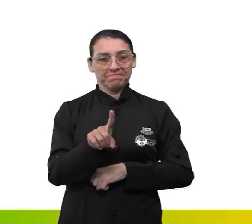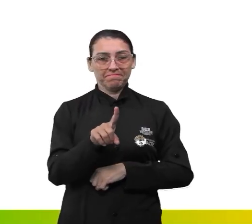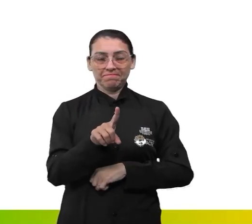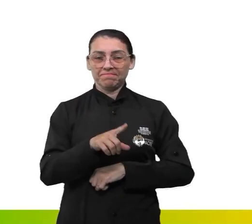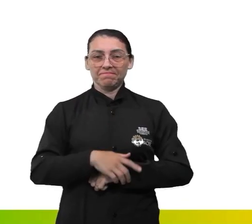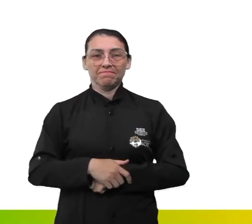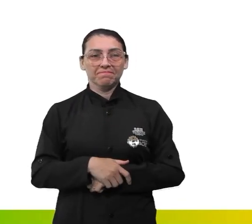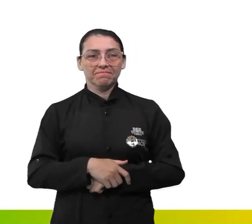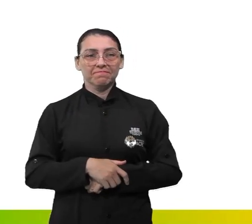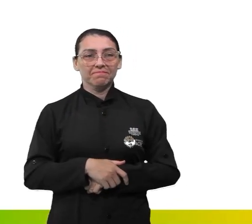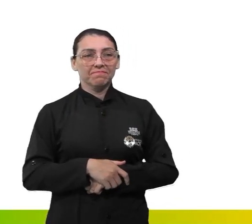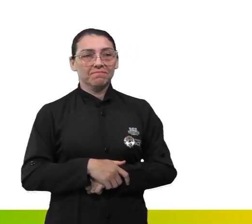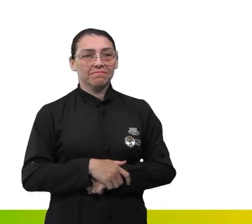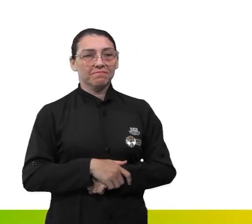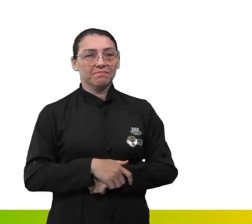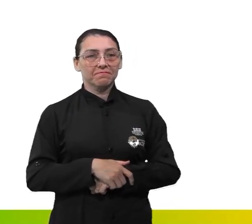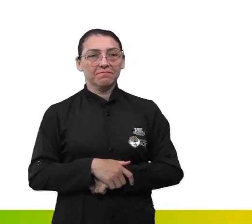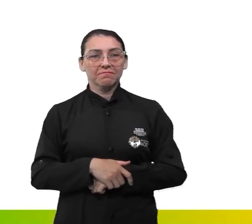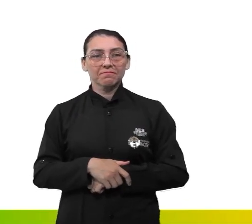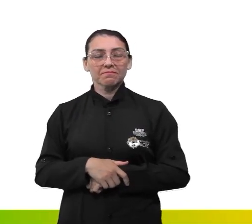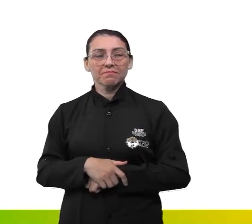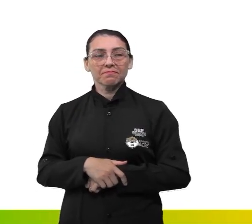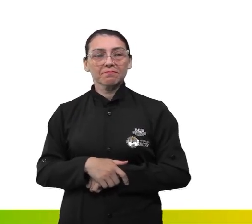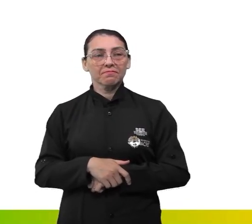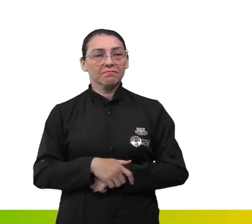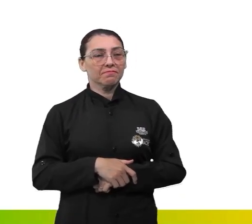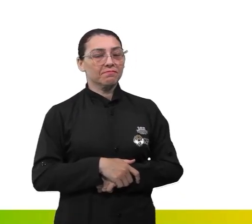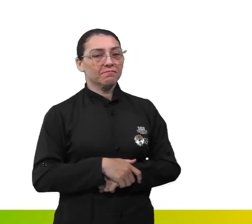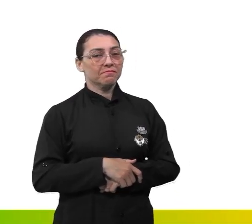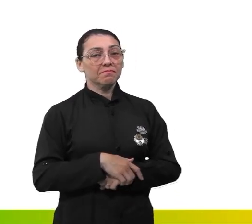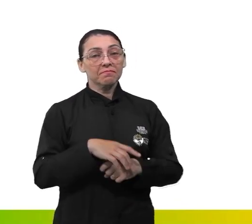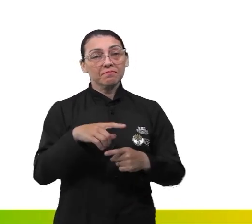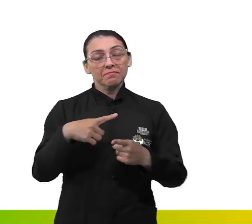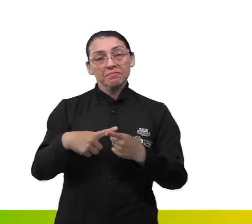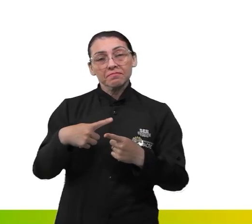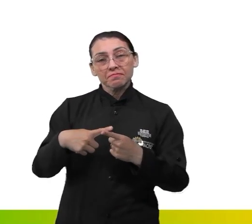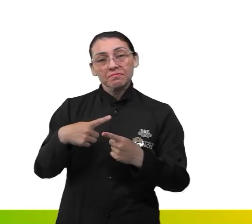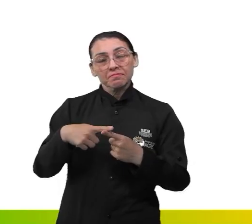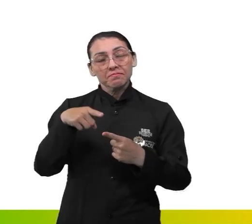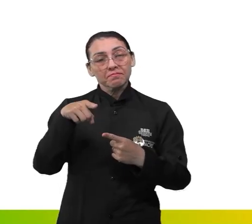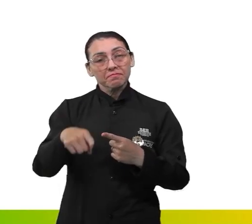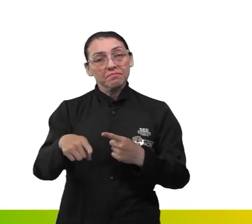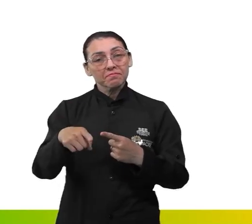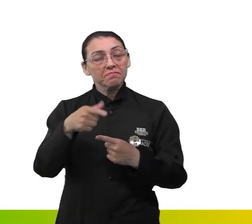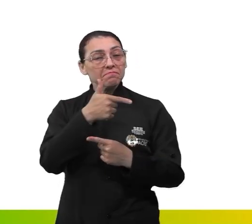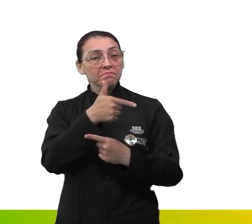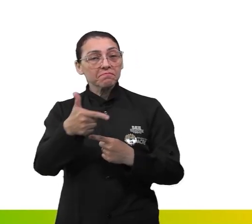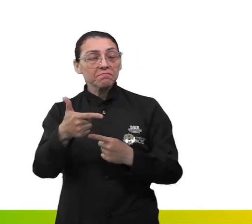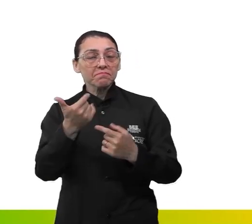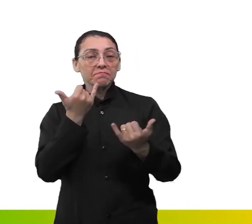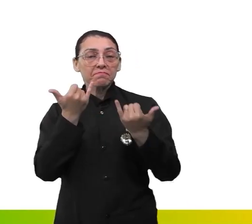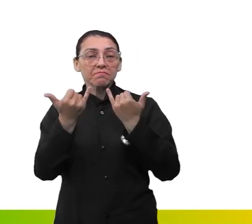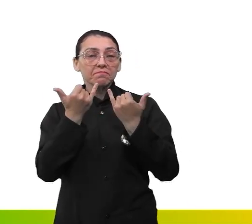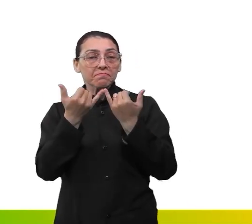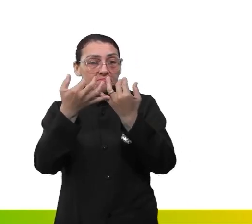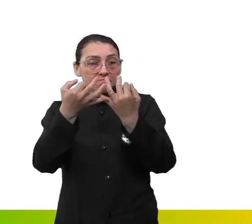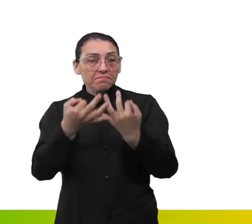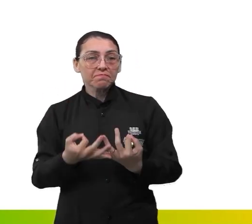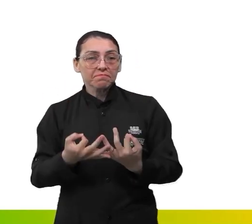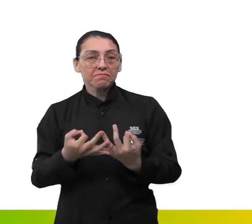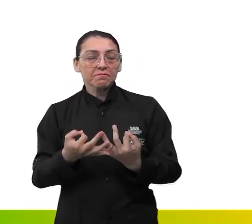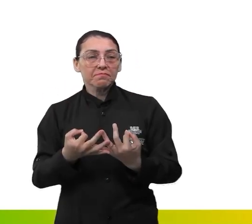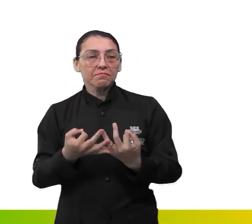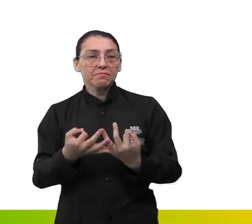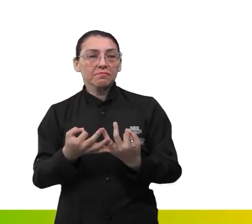Também não seria a nossa alternativa, porque você não tem uma informação exata, né,